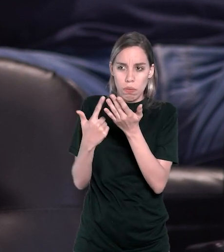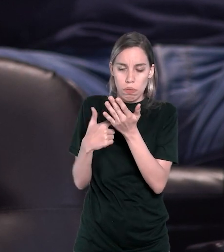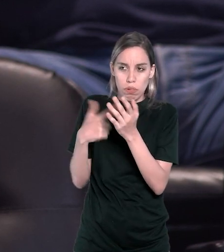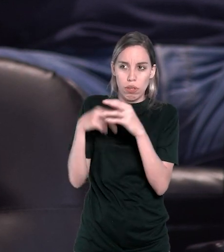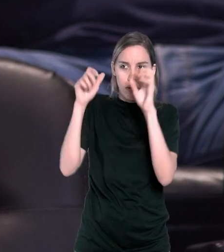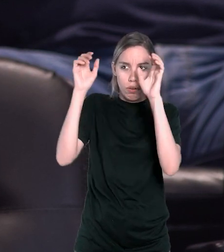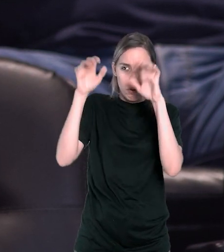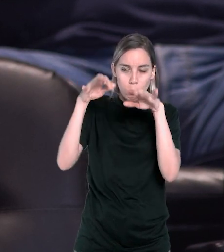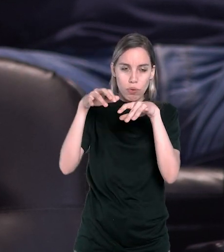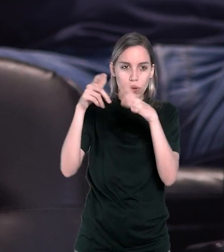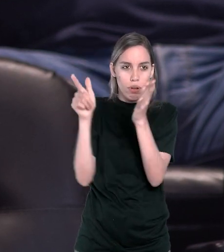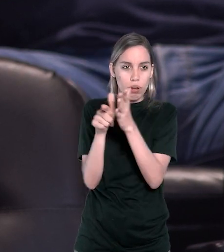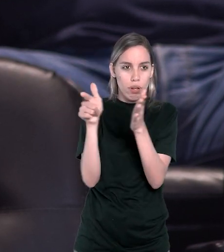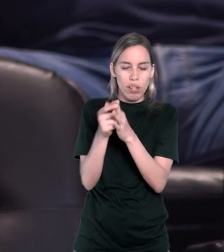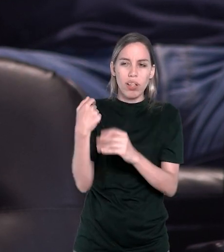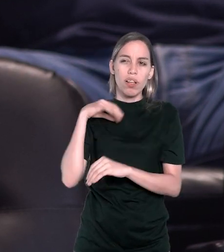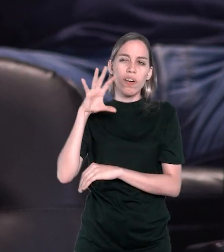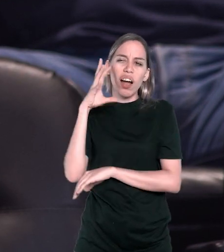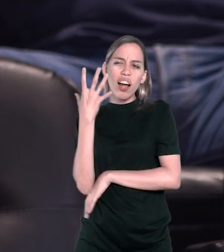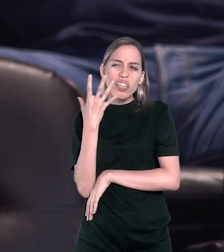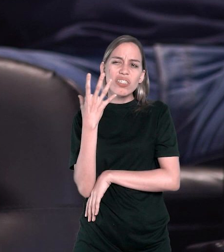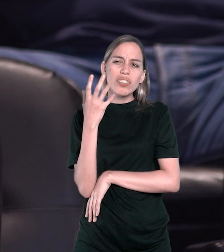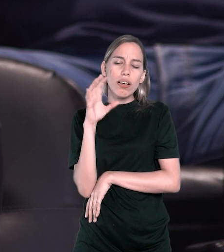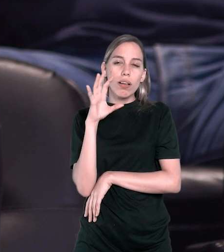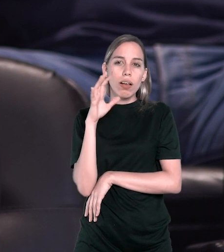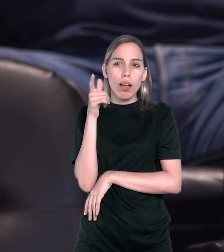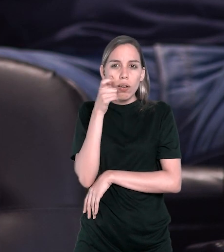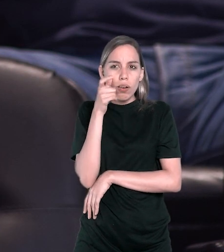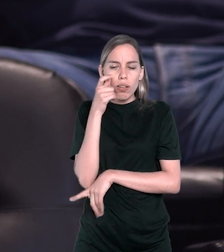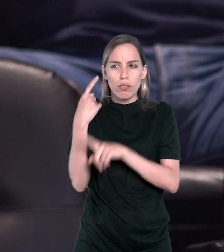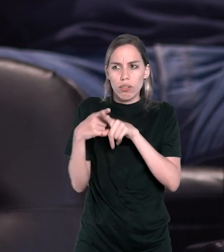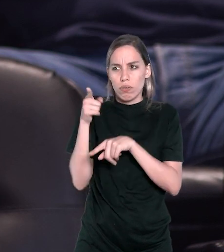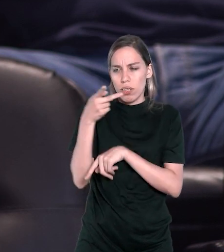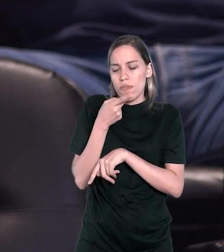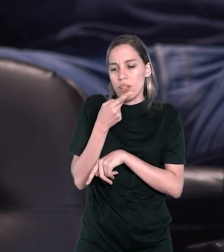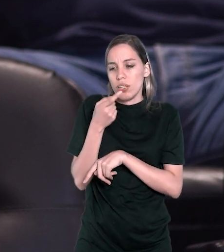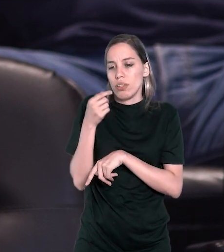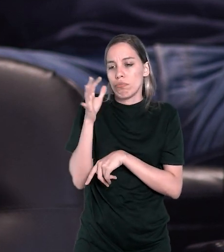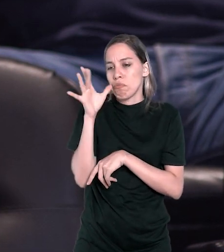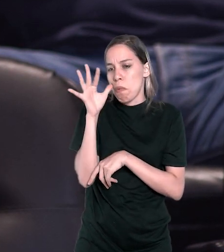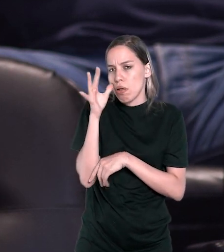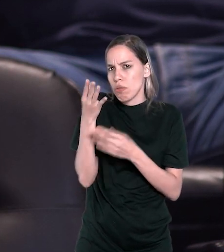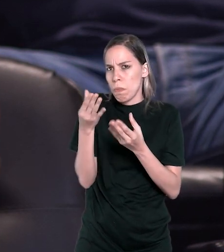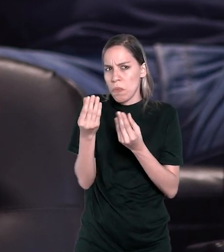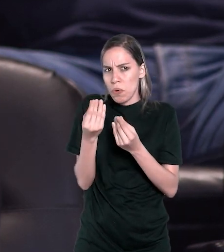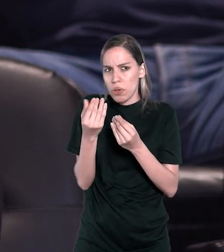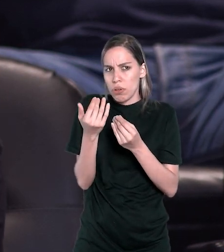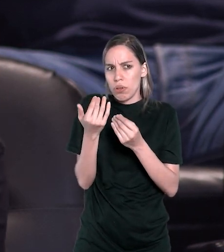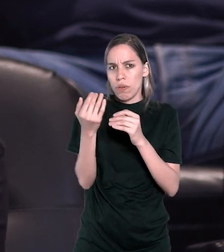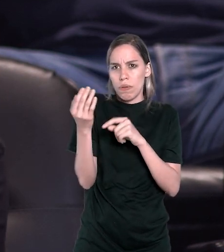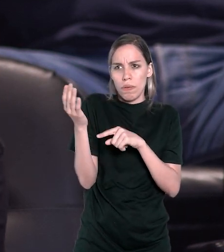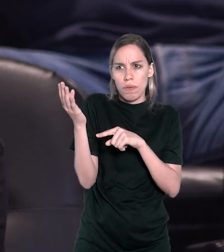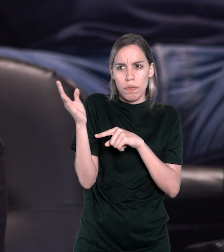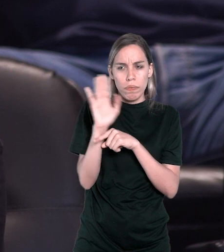muito curioso, porque você falou que não é uma pessoa que vê muito série, que não vê muito filme, e o teu livro foi